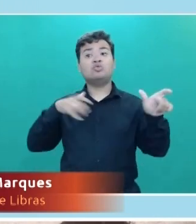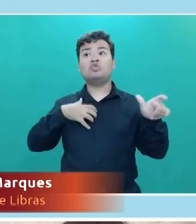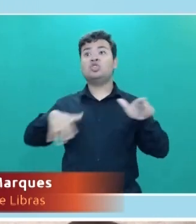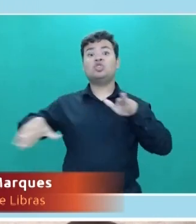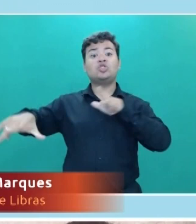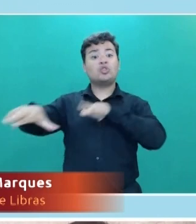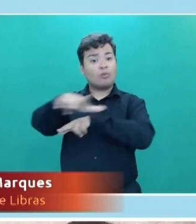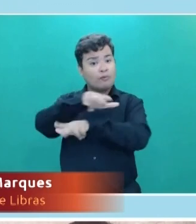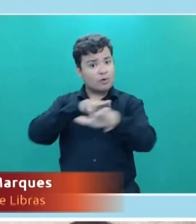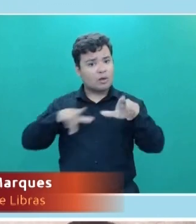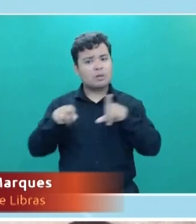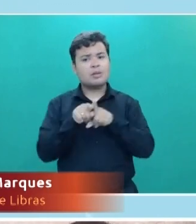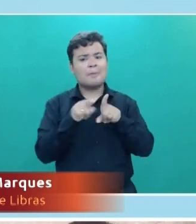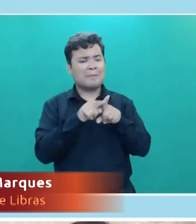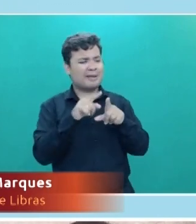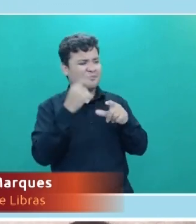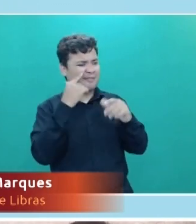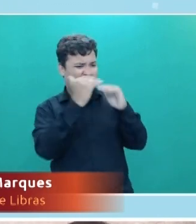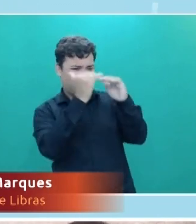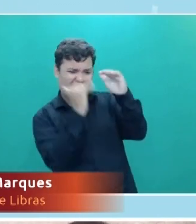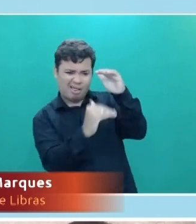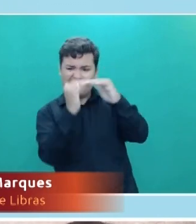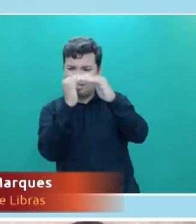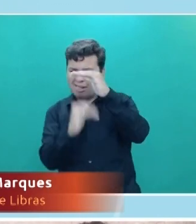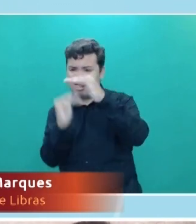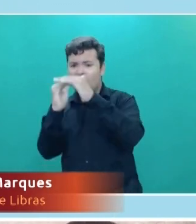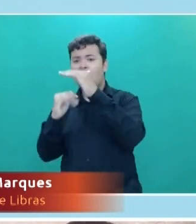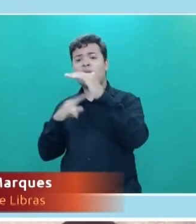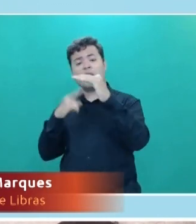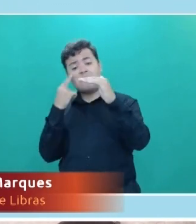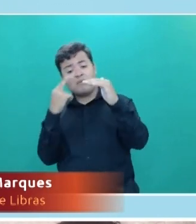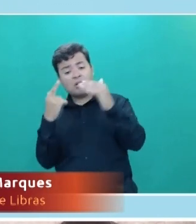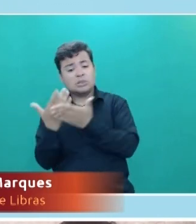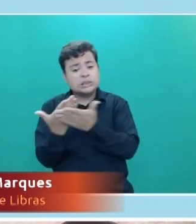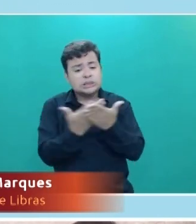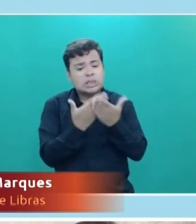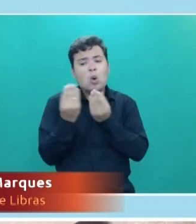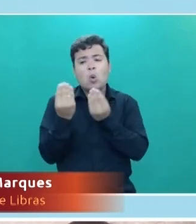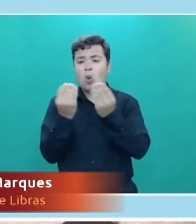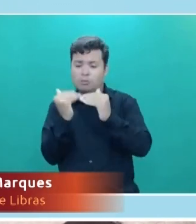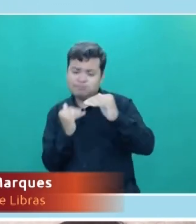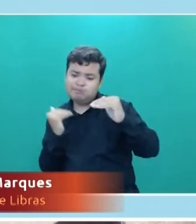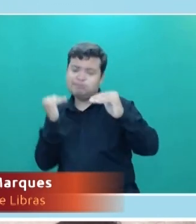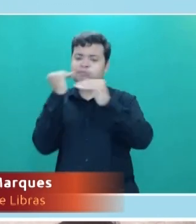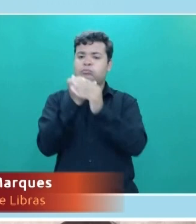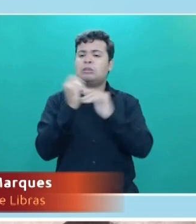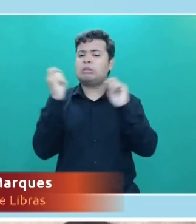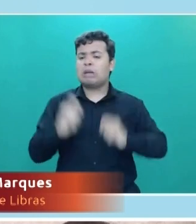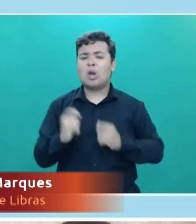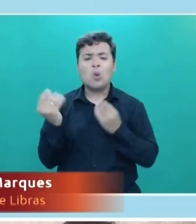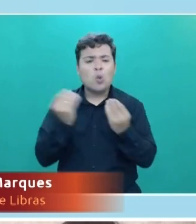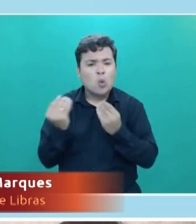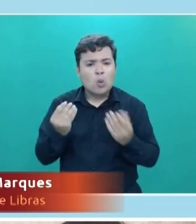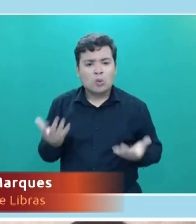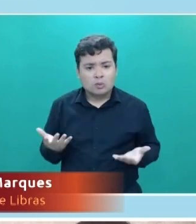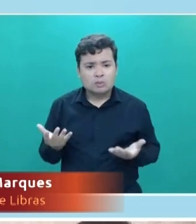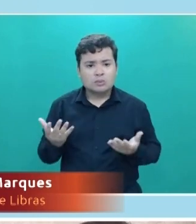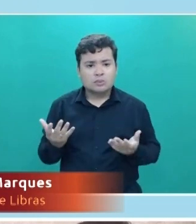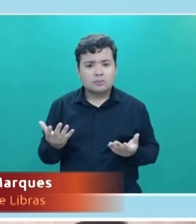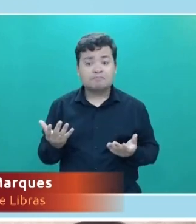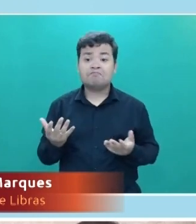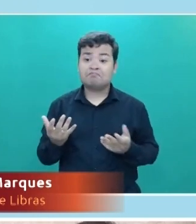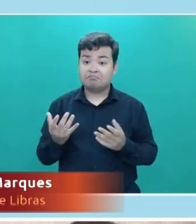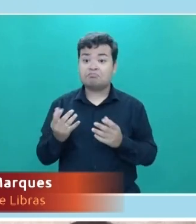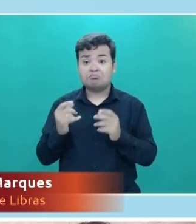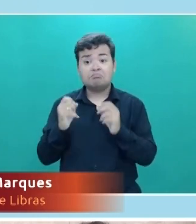as desigualdades que são produzidas a partir dessas diferenças e como superar essas desigualdades na medida em que todo mundo, ao